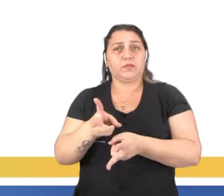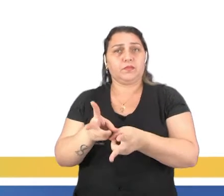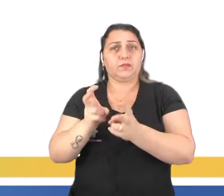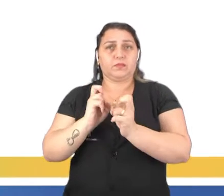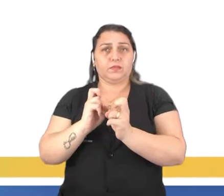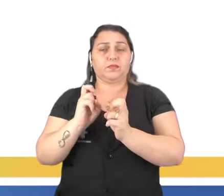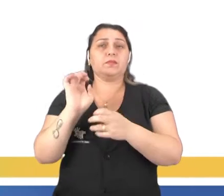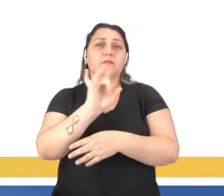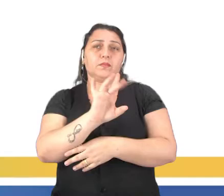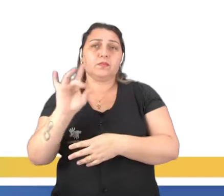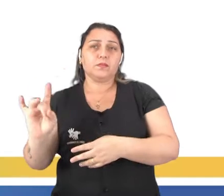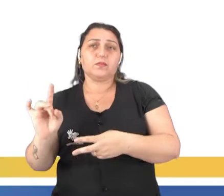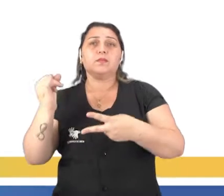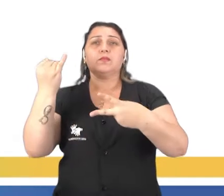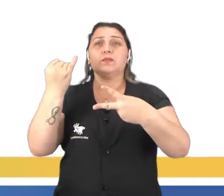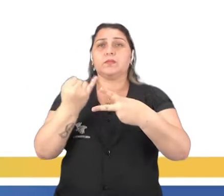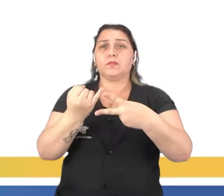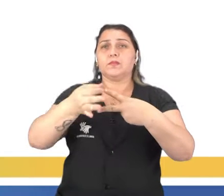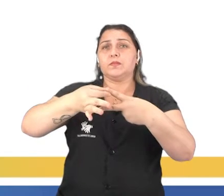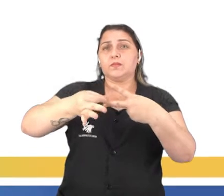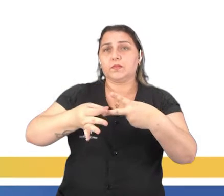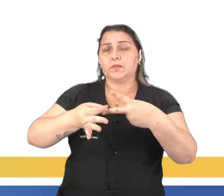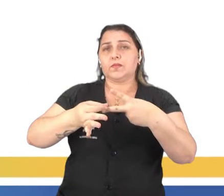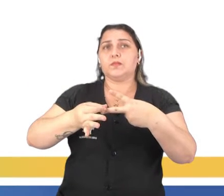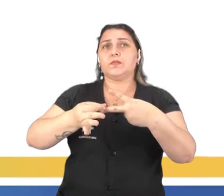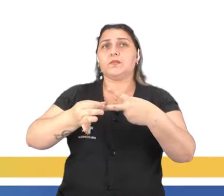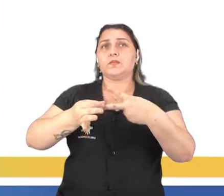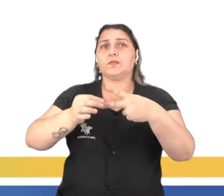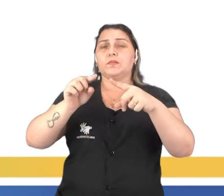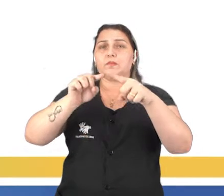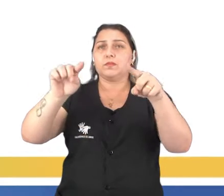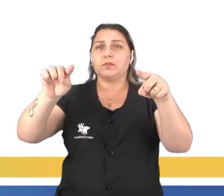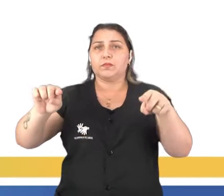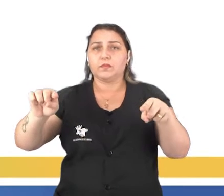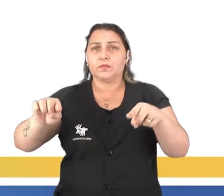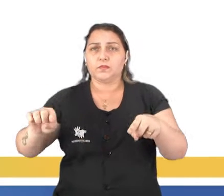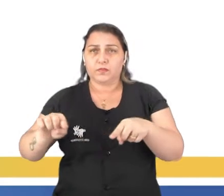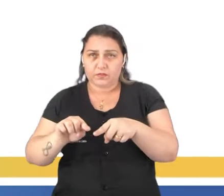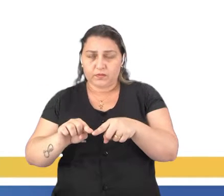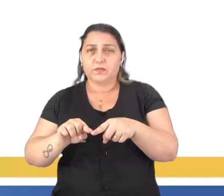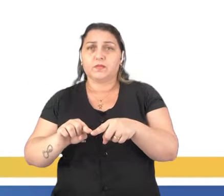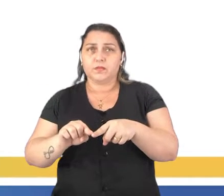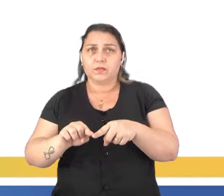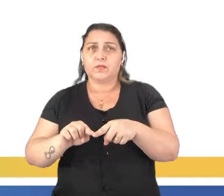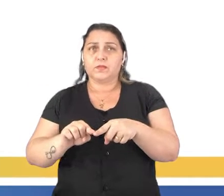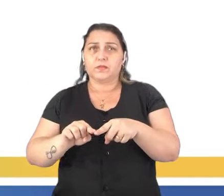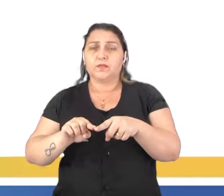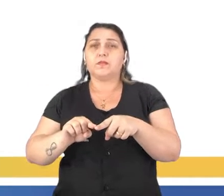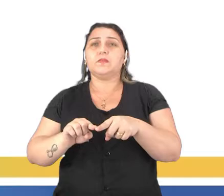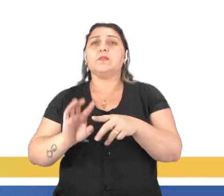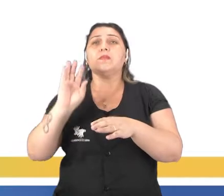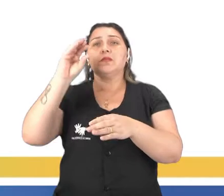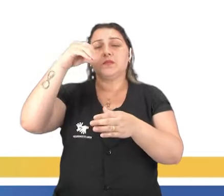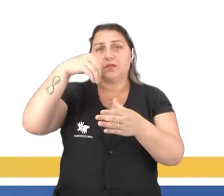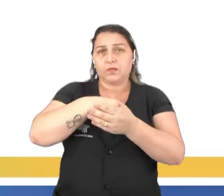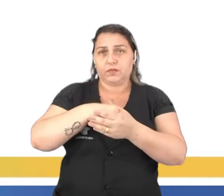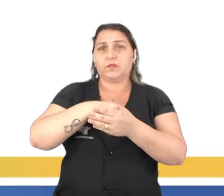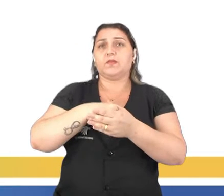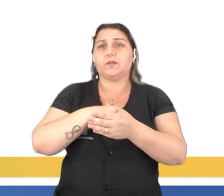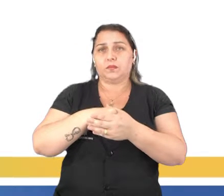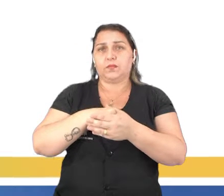que em cada um desses polígonos, os lados, eles são congruentes e as aberturas internas, né? Entre os